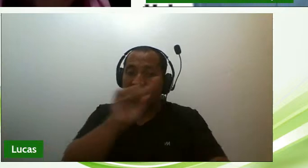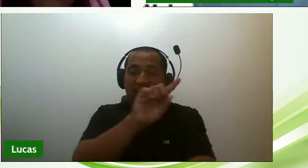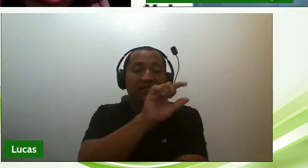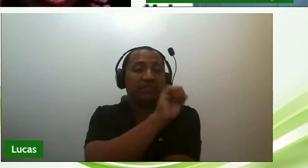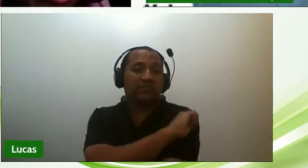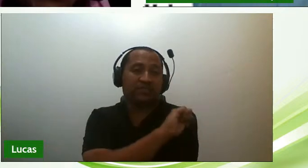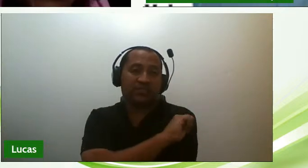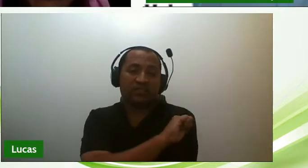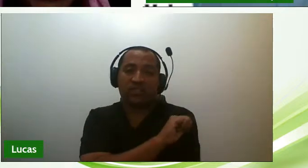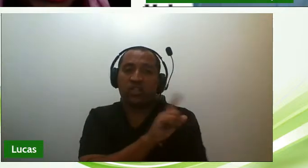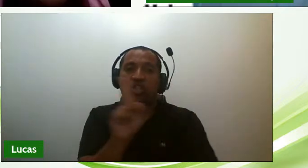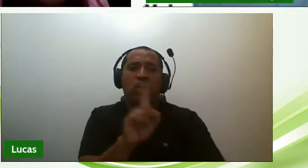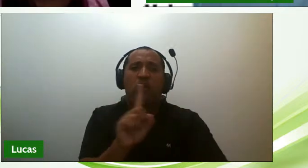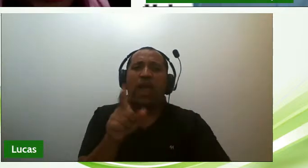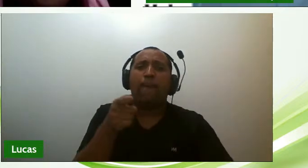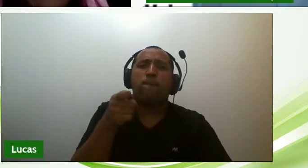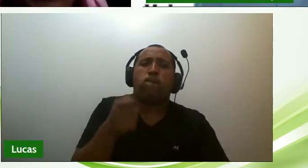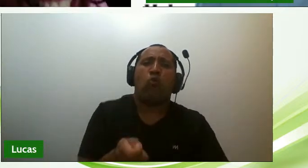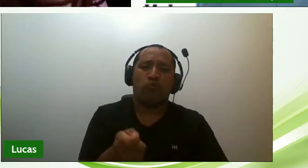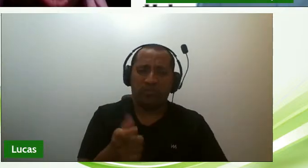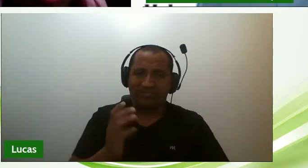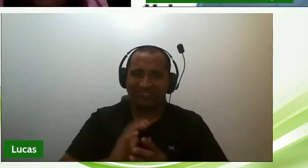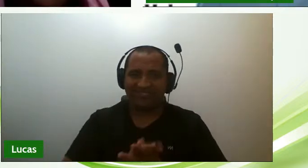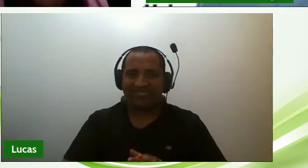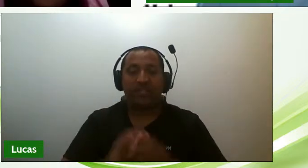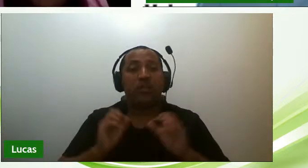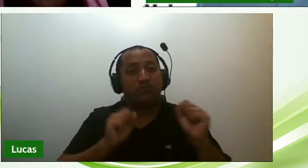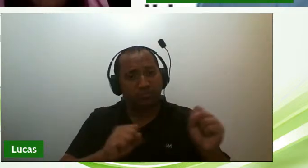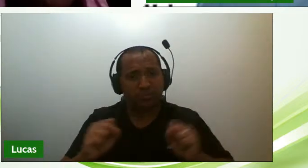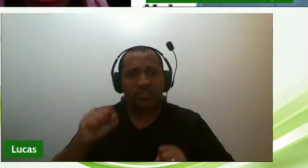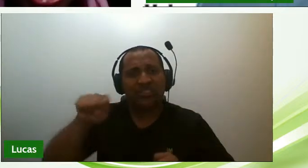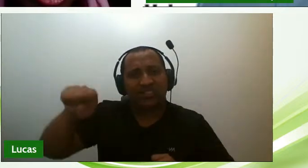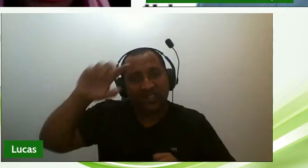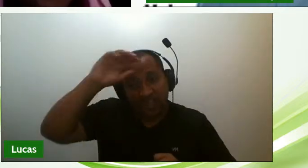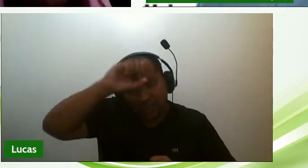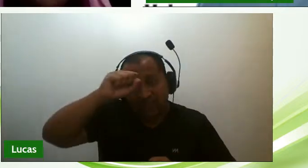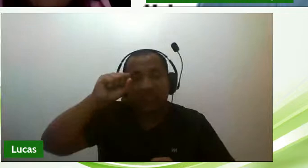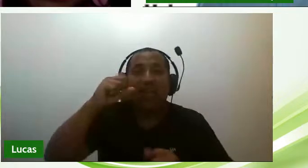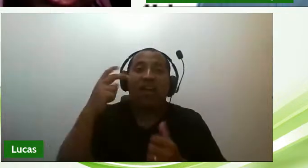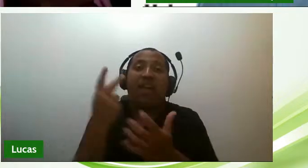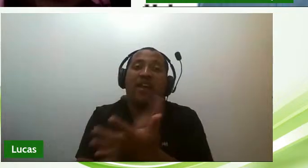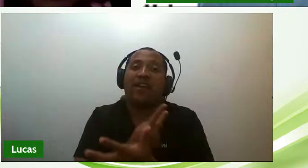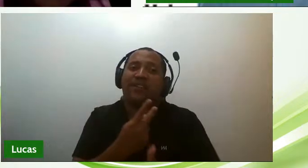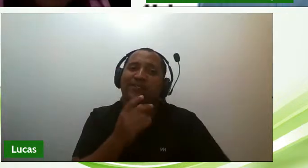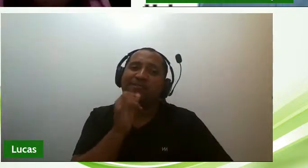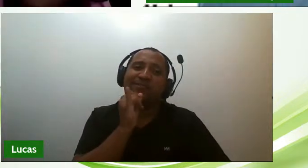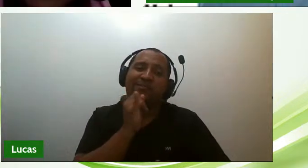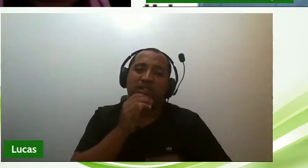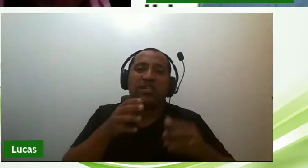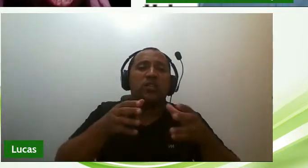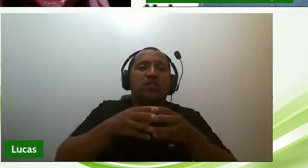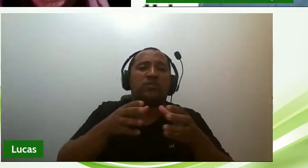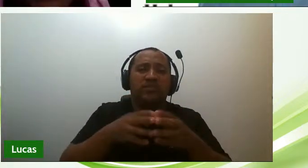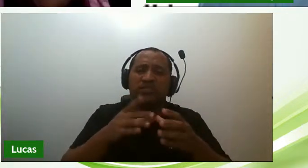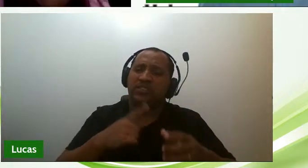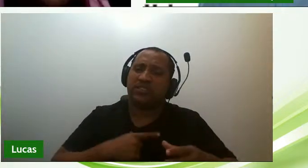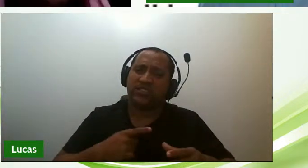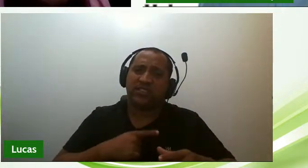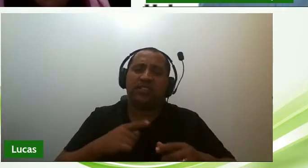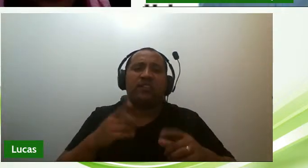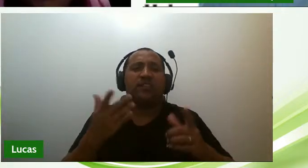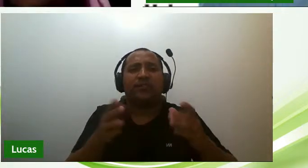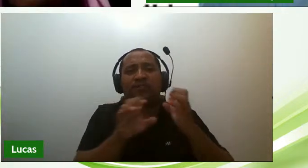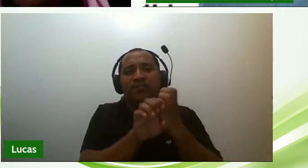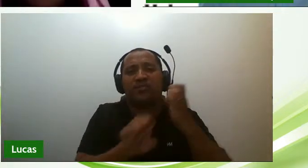não é punitivo. A gente pode aprender com os nossos erros. E aprende. Eu vejo equipes, né? A gente tem muitas equipes de engenharias